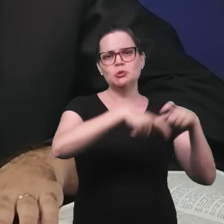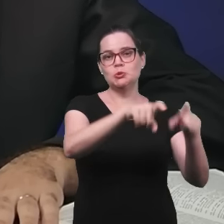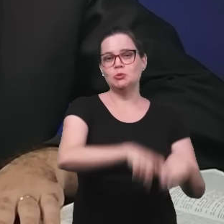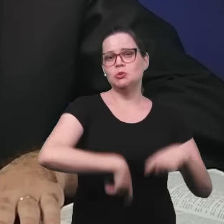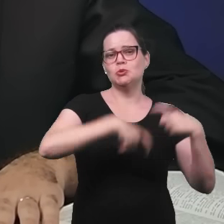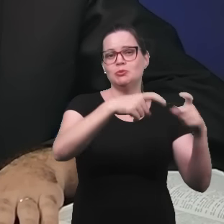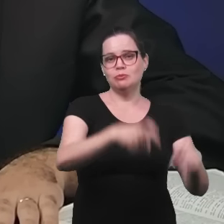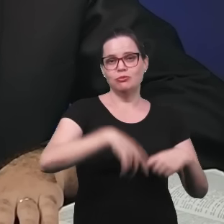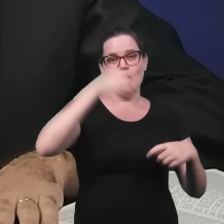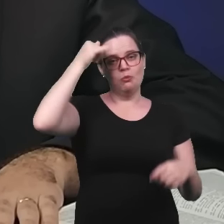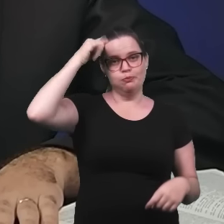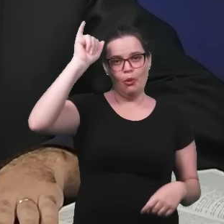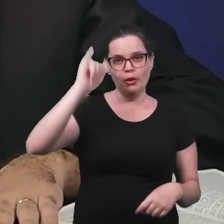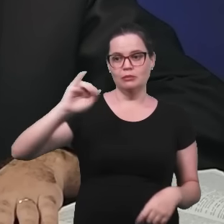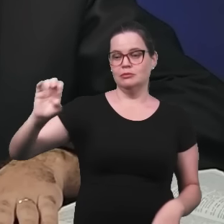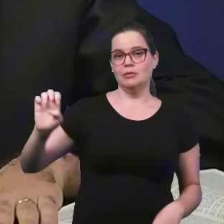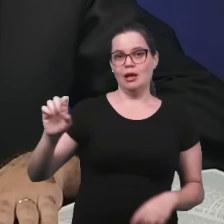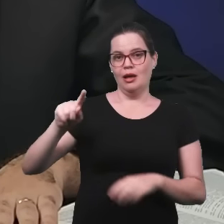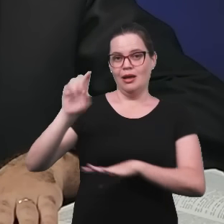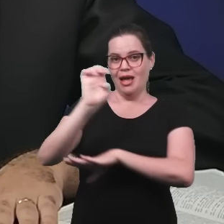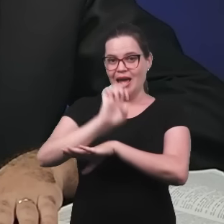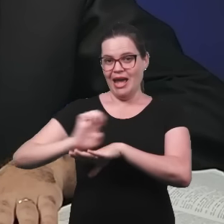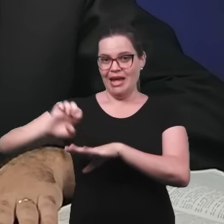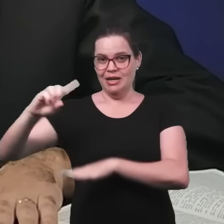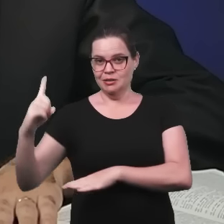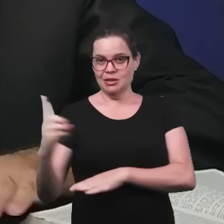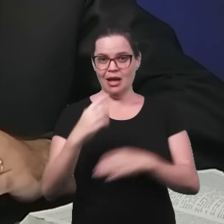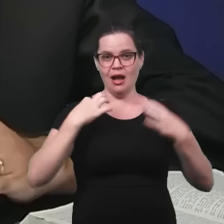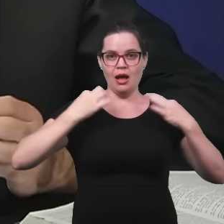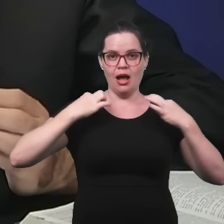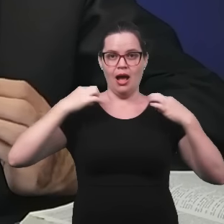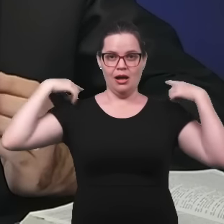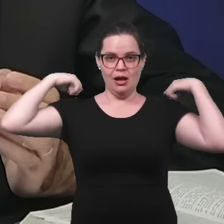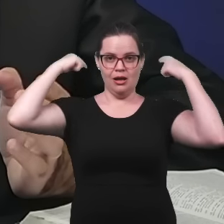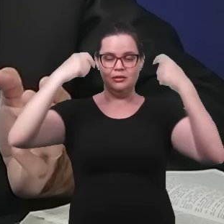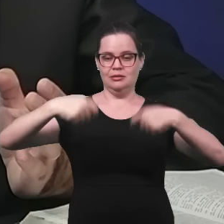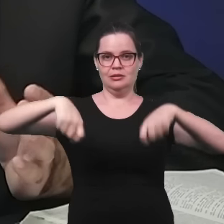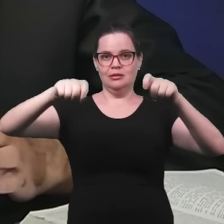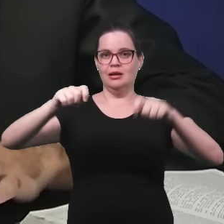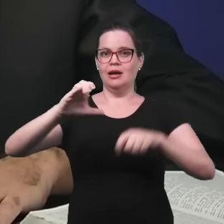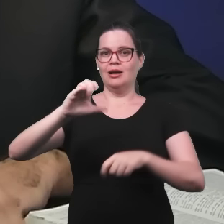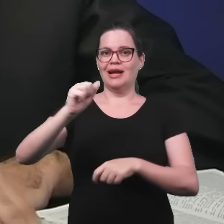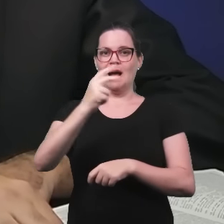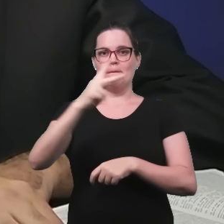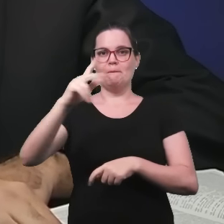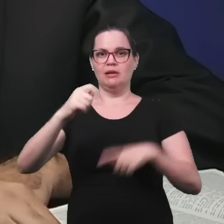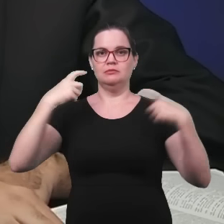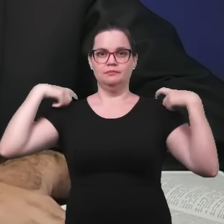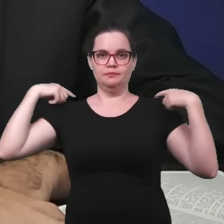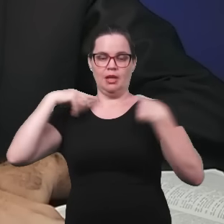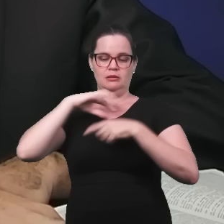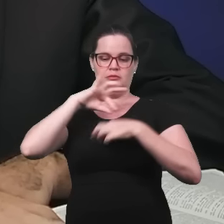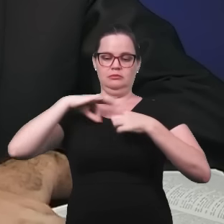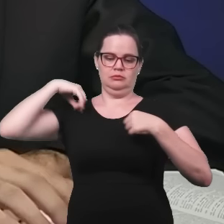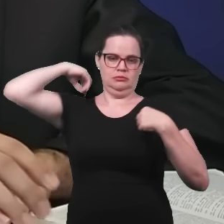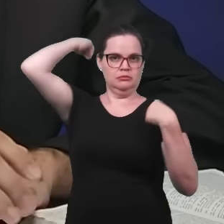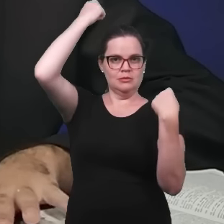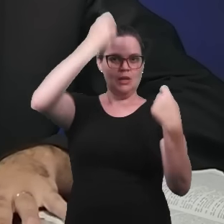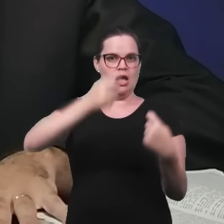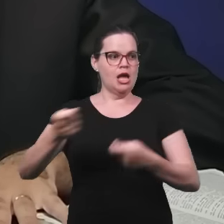essa capa de Elias, ela tem um significado profético, diferente de outros chamados. A gente vê